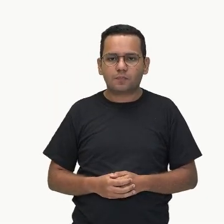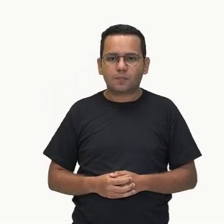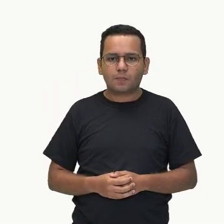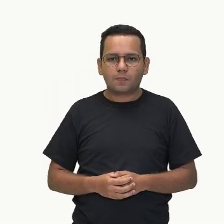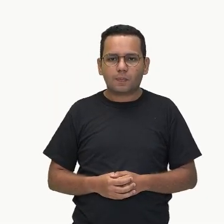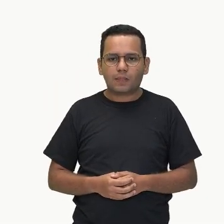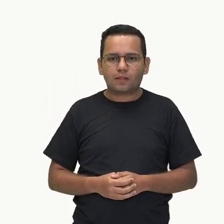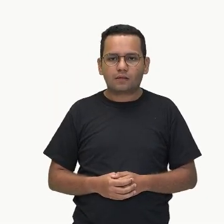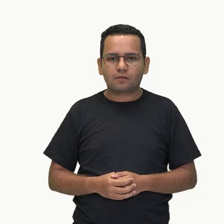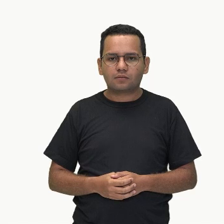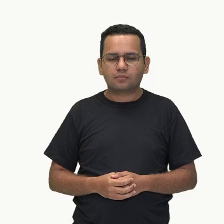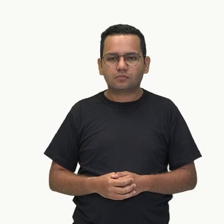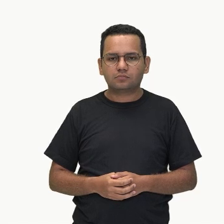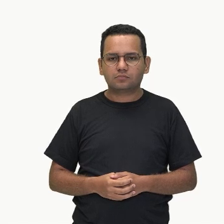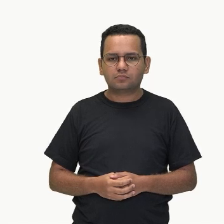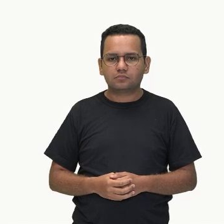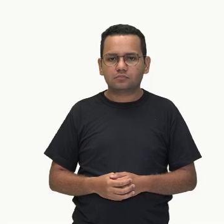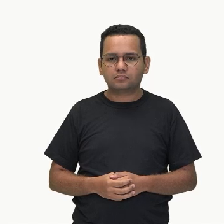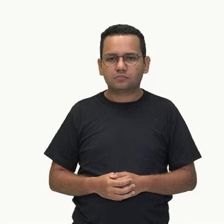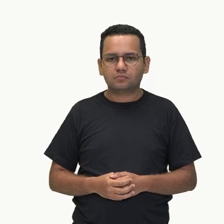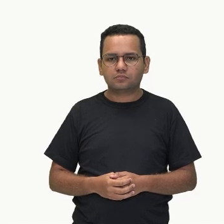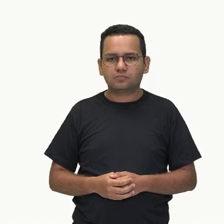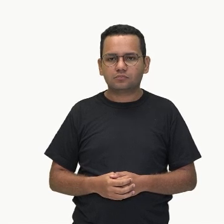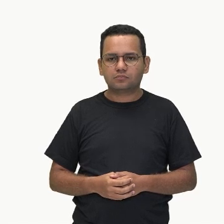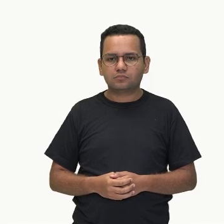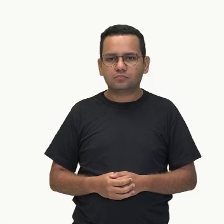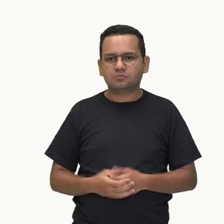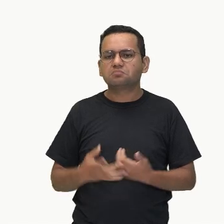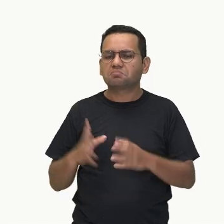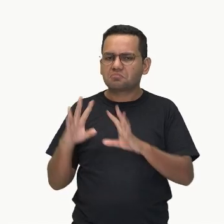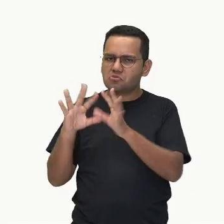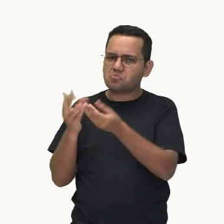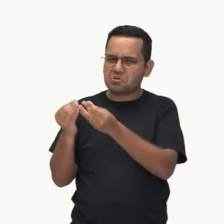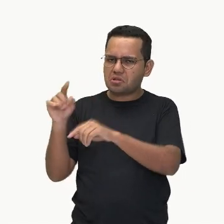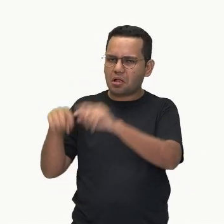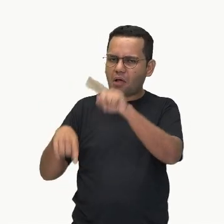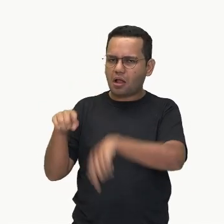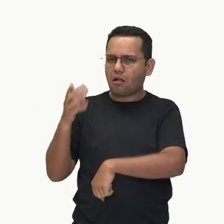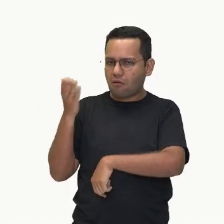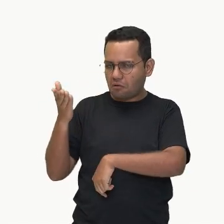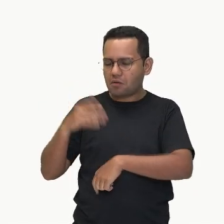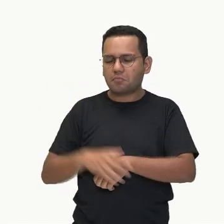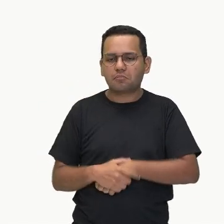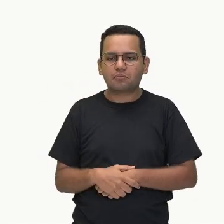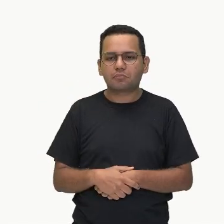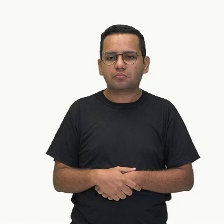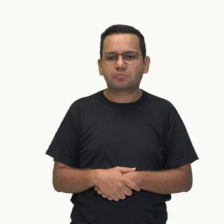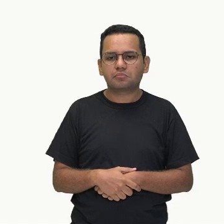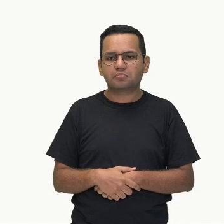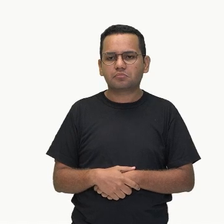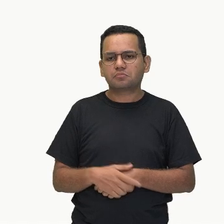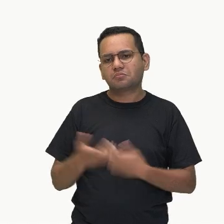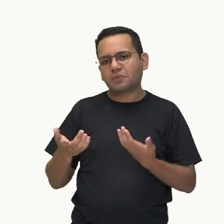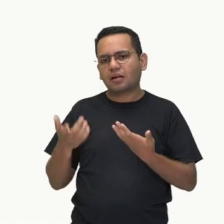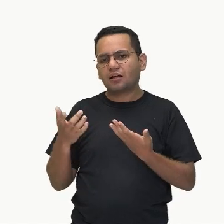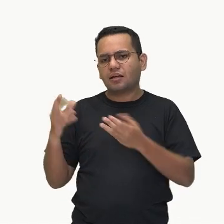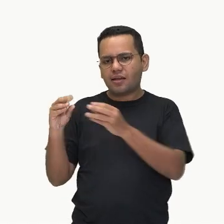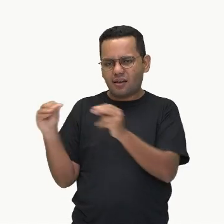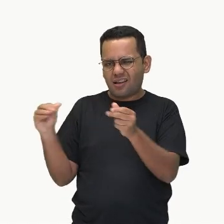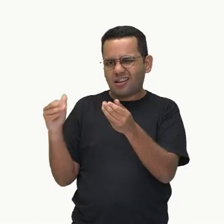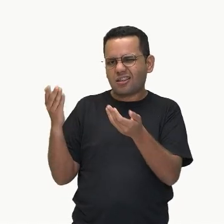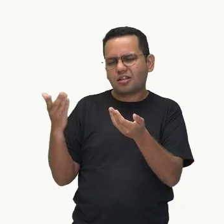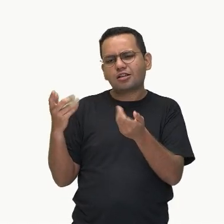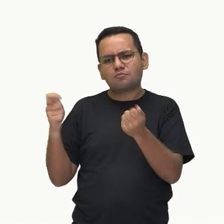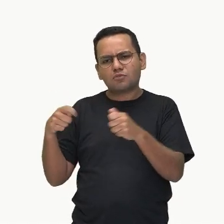filtrado. Nós temos aqui alguma substância, né, representada por esses pontinhos pretos. Está dizendo que é areia, mas poderia ser pó de